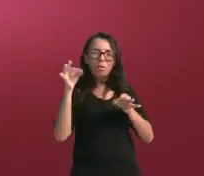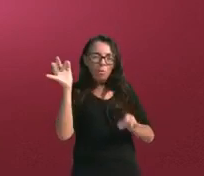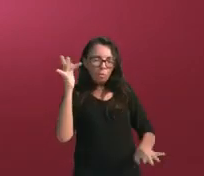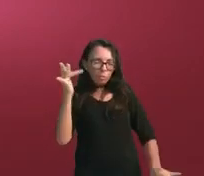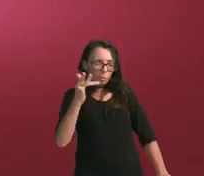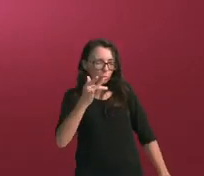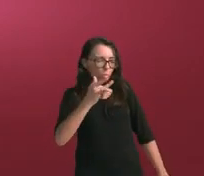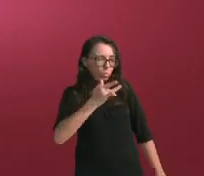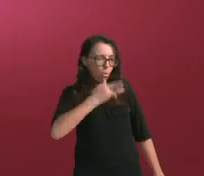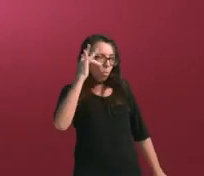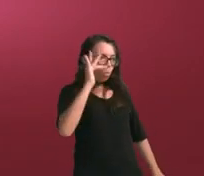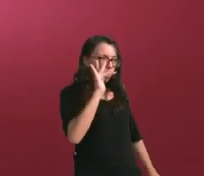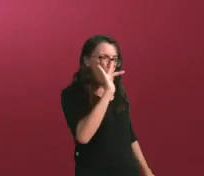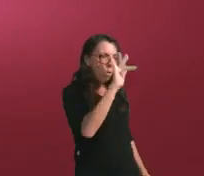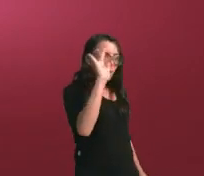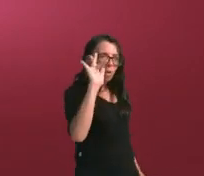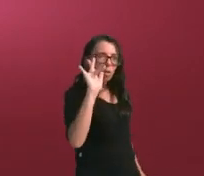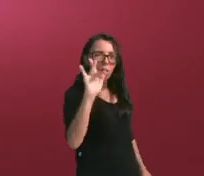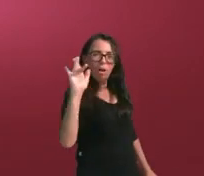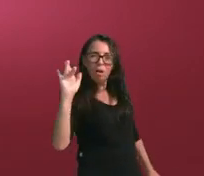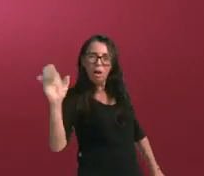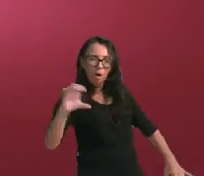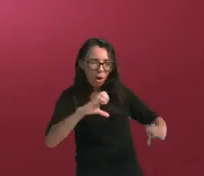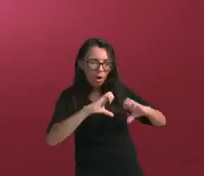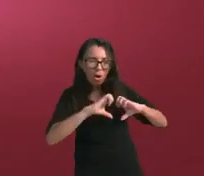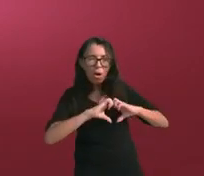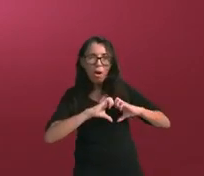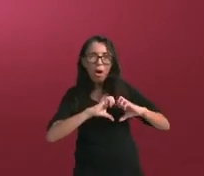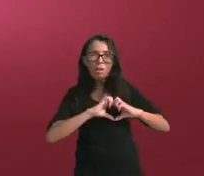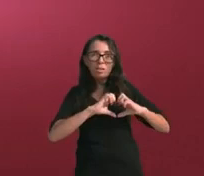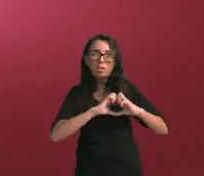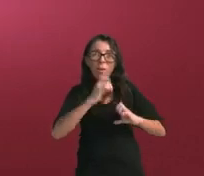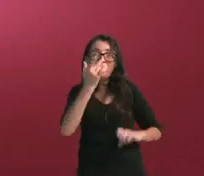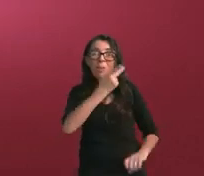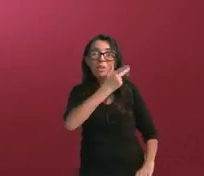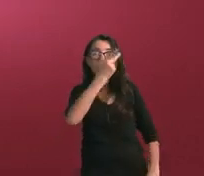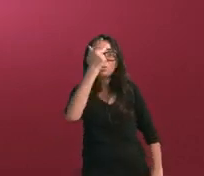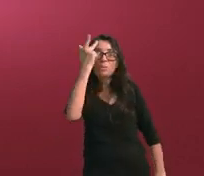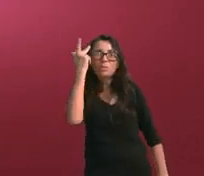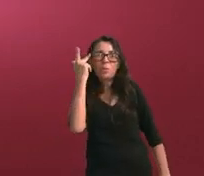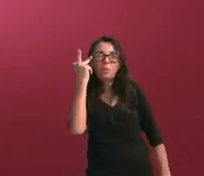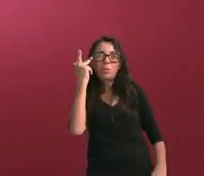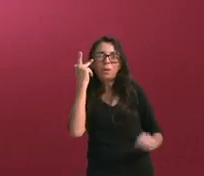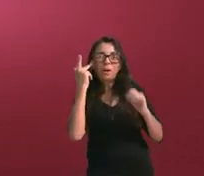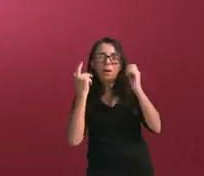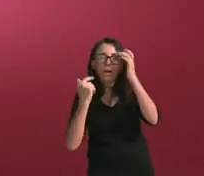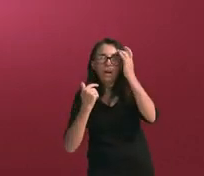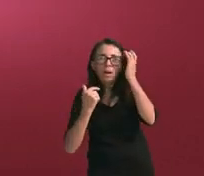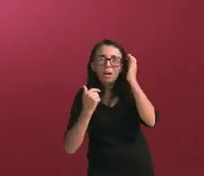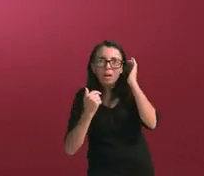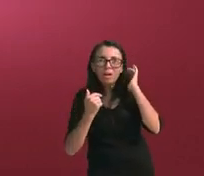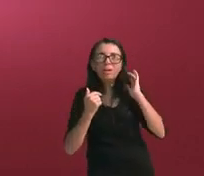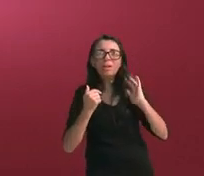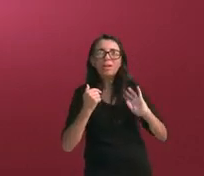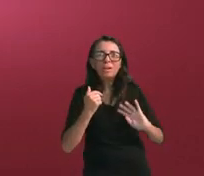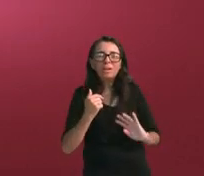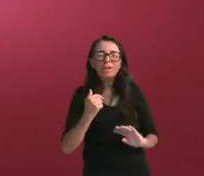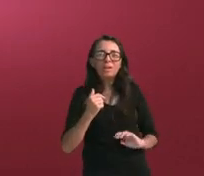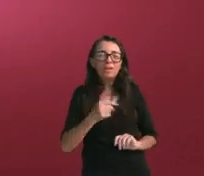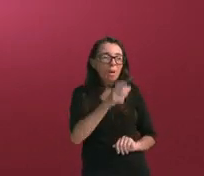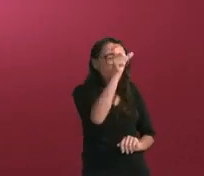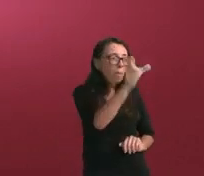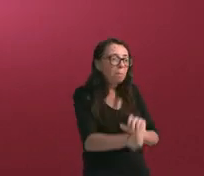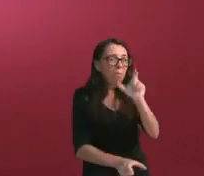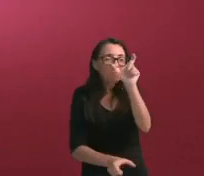Então, as enormes dimensões da tarefa que nos foi dada por Deus provoca em você uma crise em sua fé.